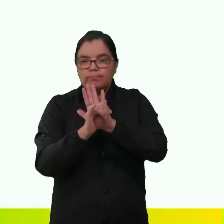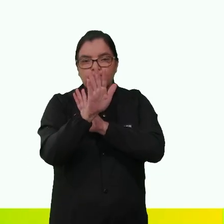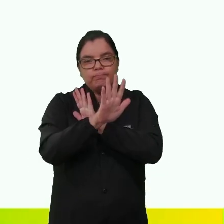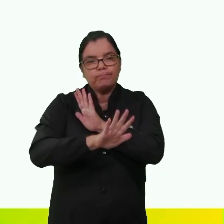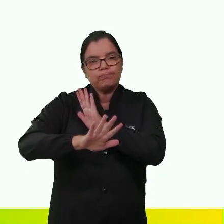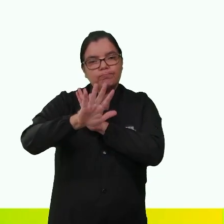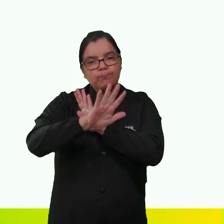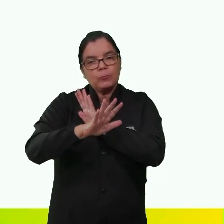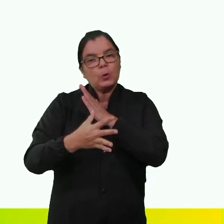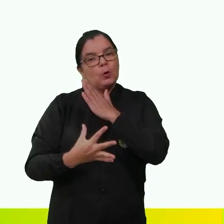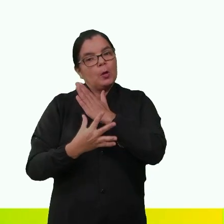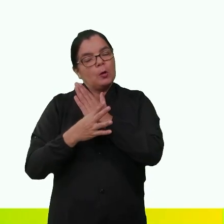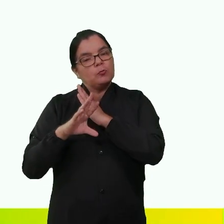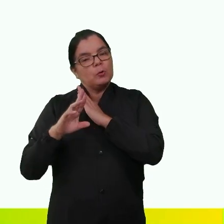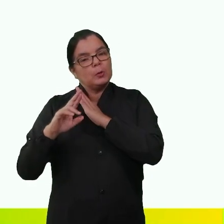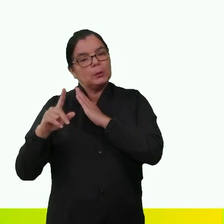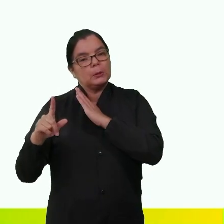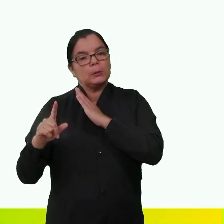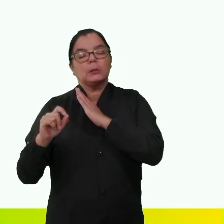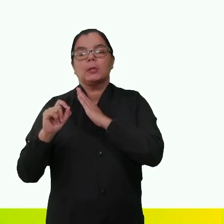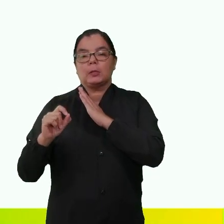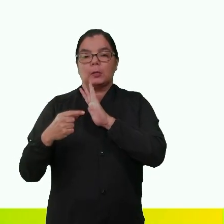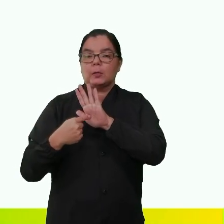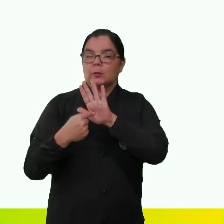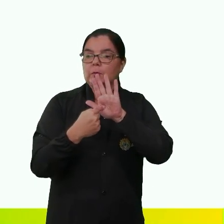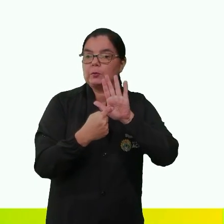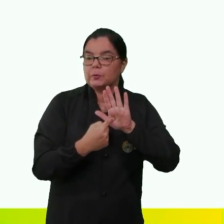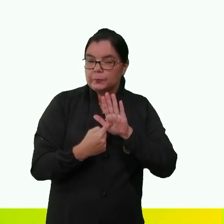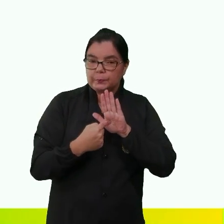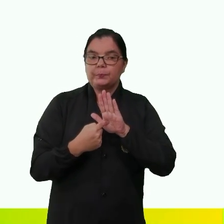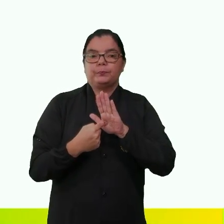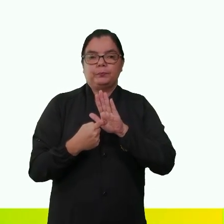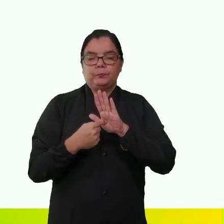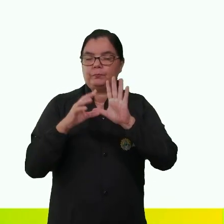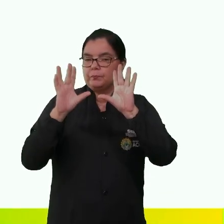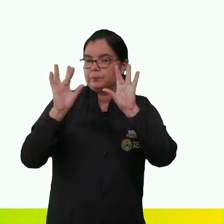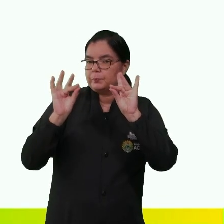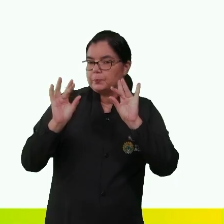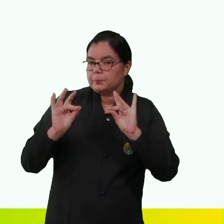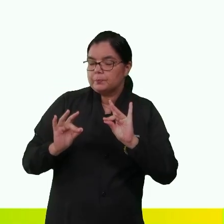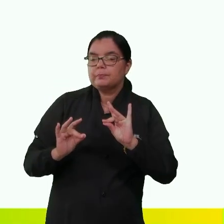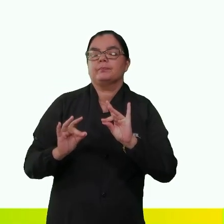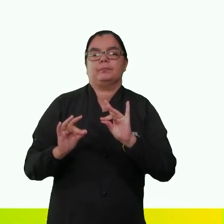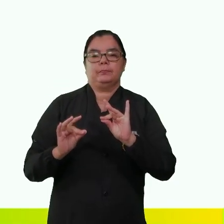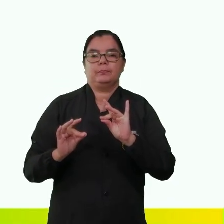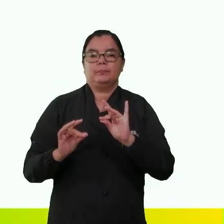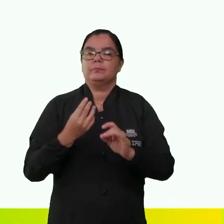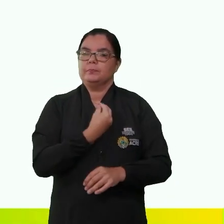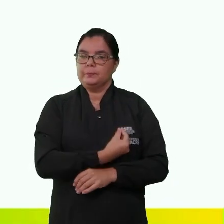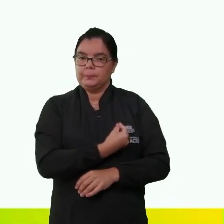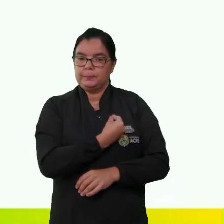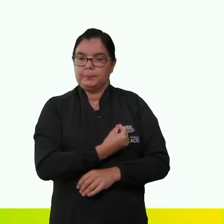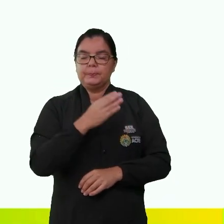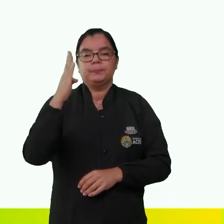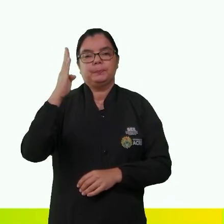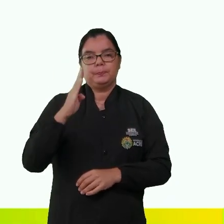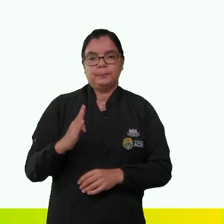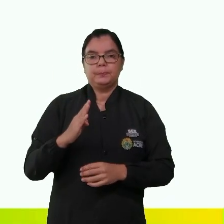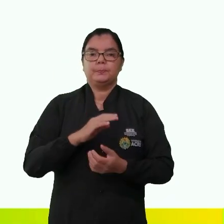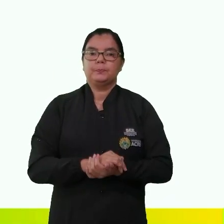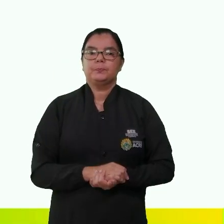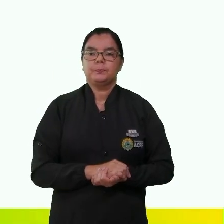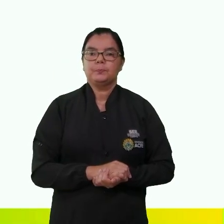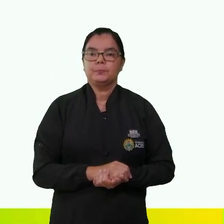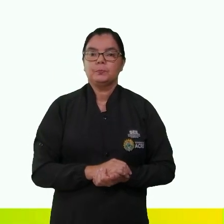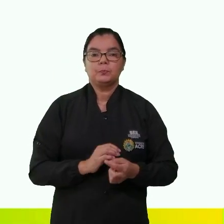nacional, aqui eu já tenho uma retratação, uma descrição fiel da realidade brasileira.